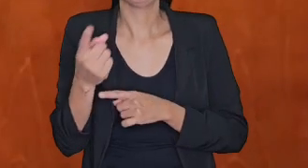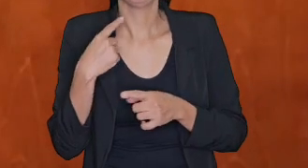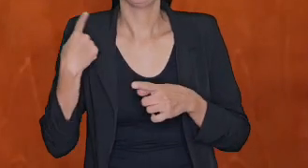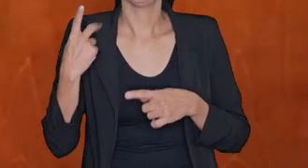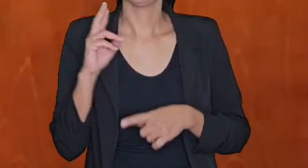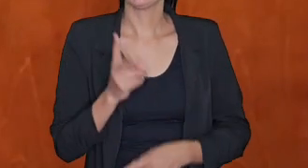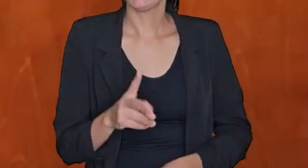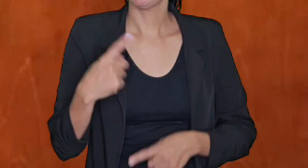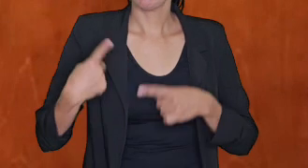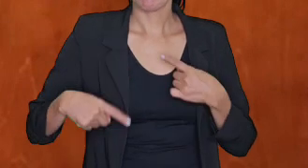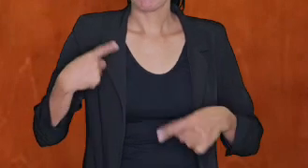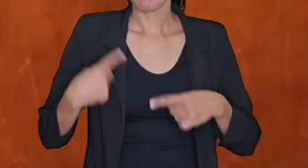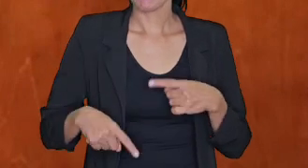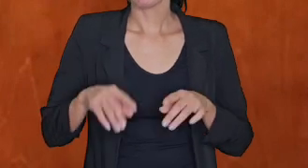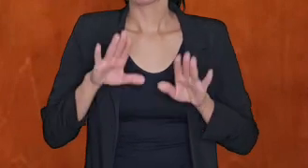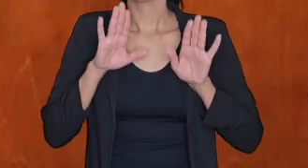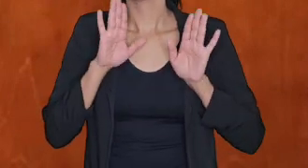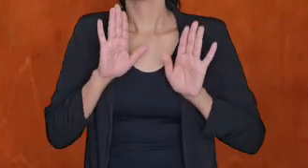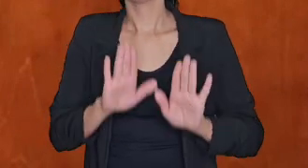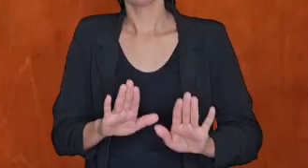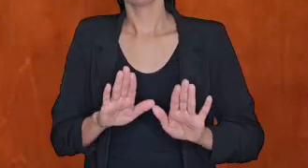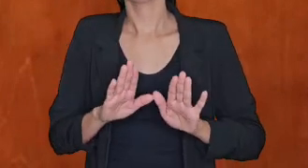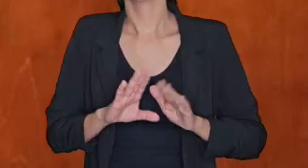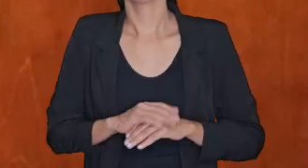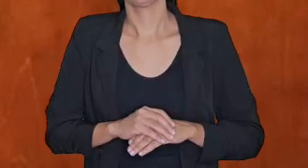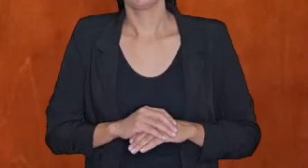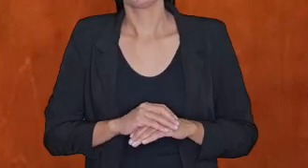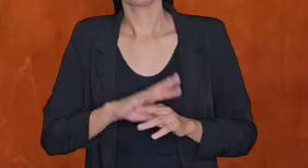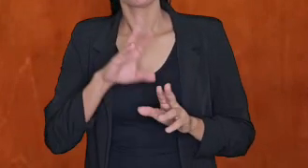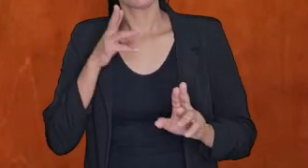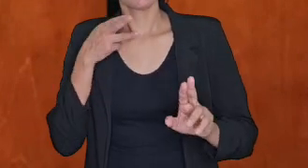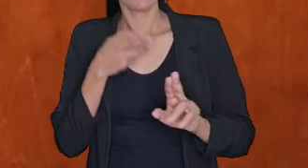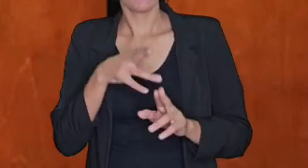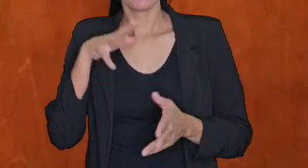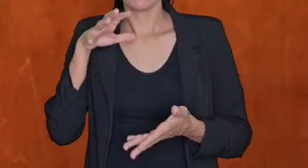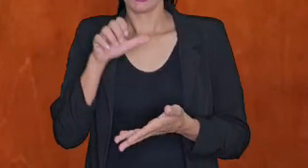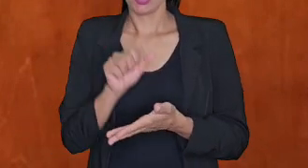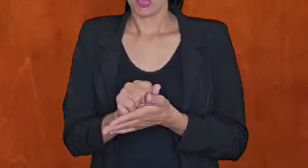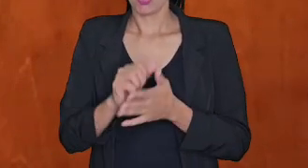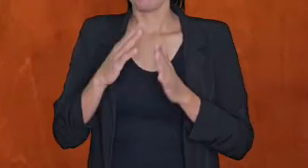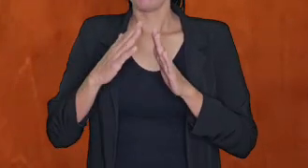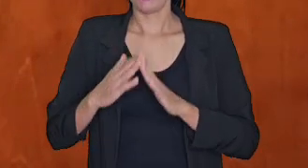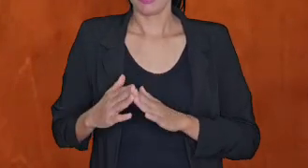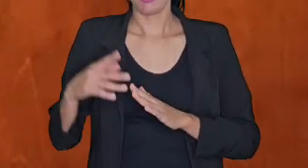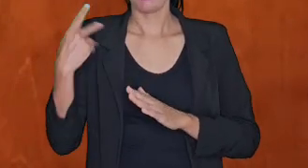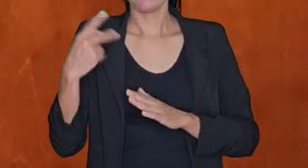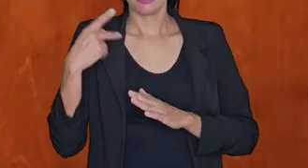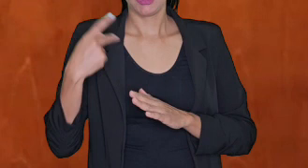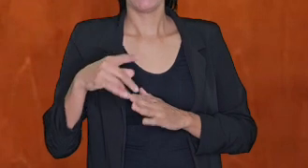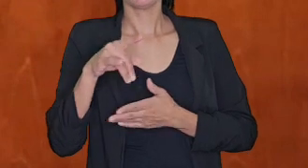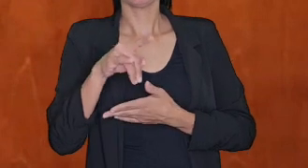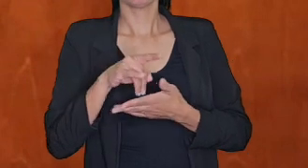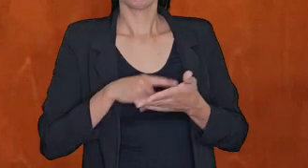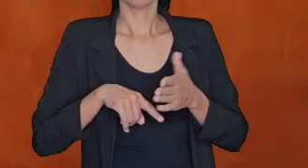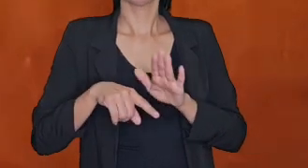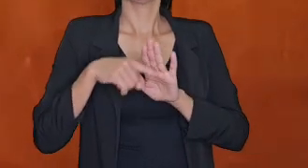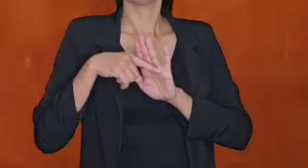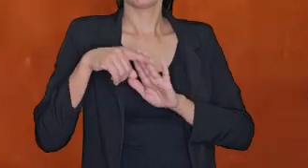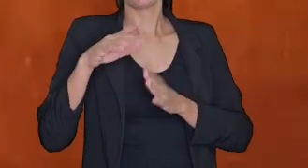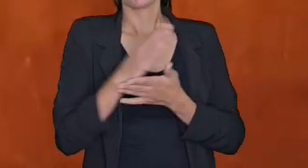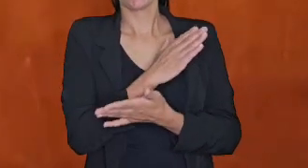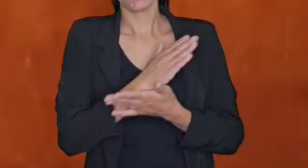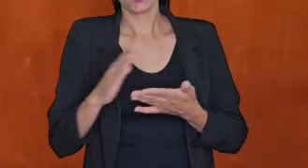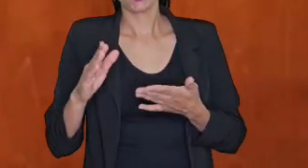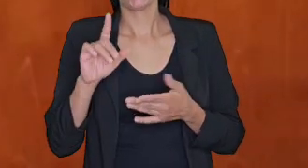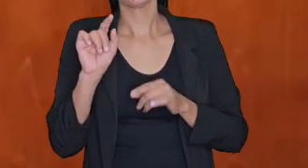ela geralmente vem e volta no debate aí, mas referente aos registradores